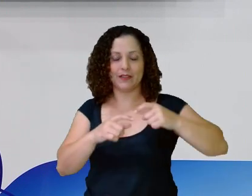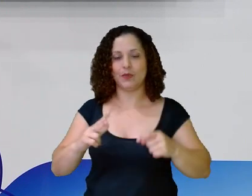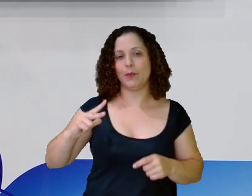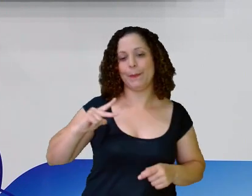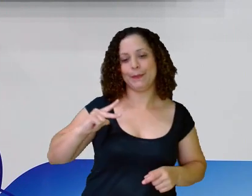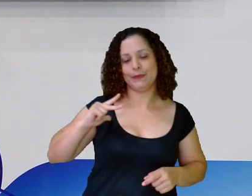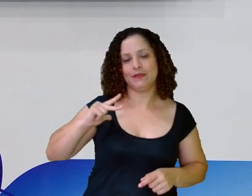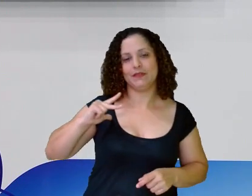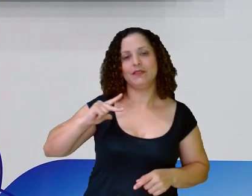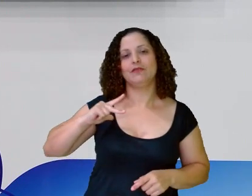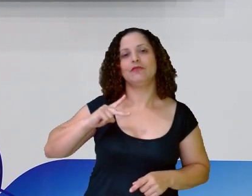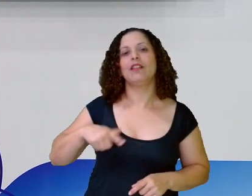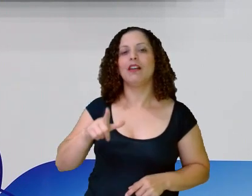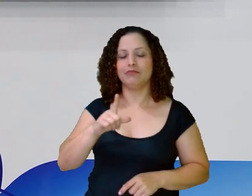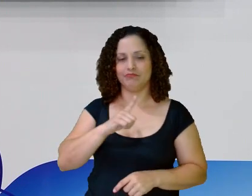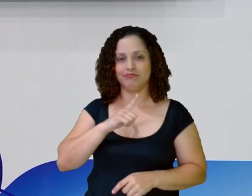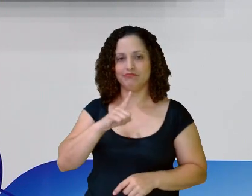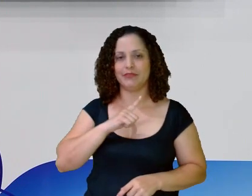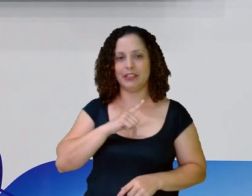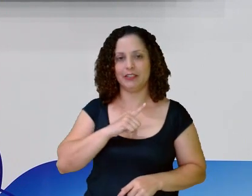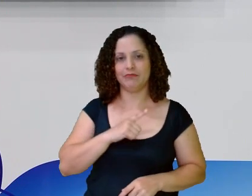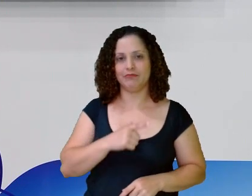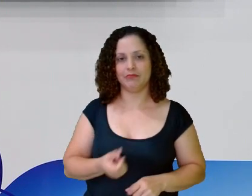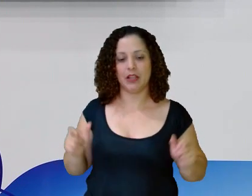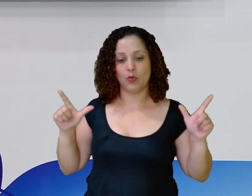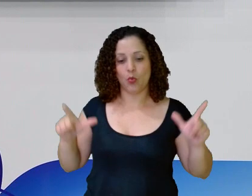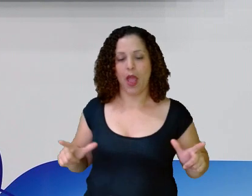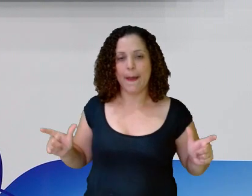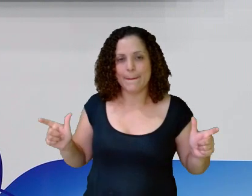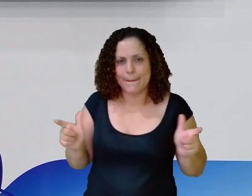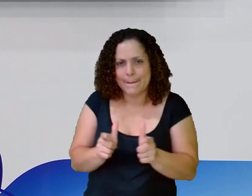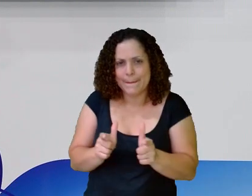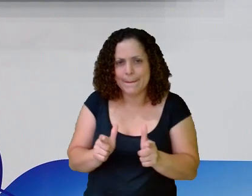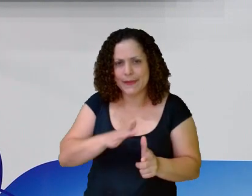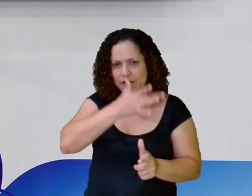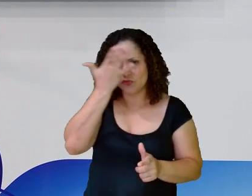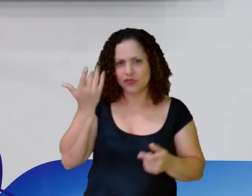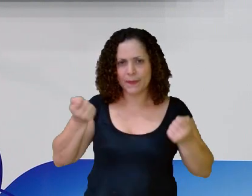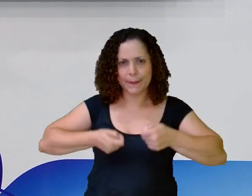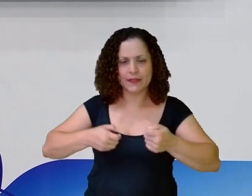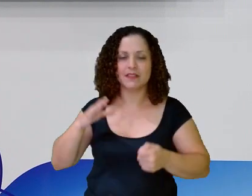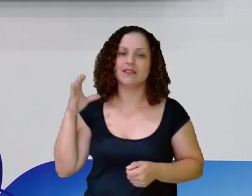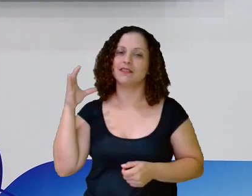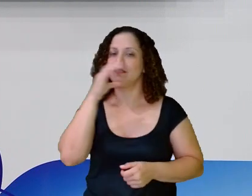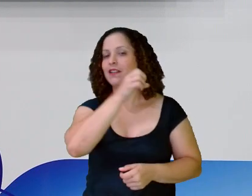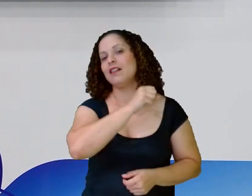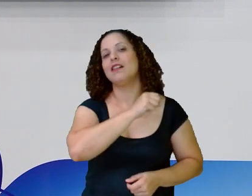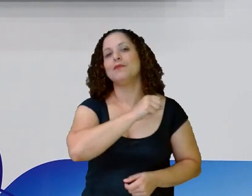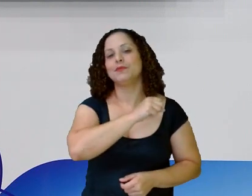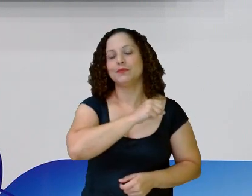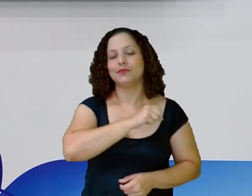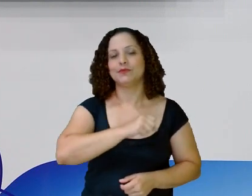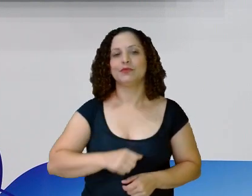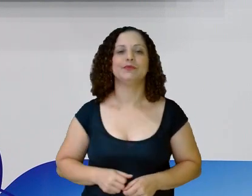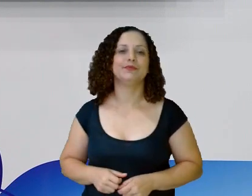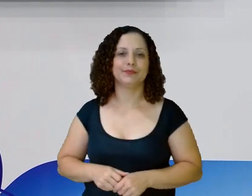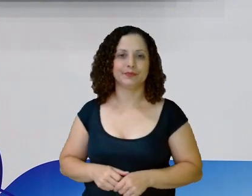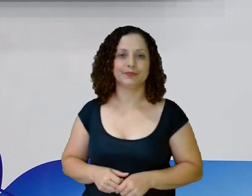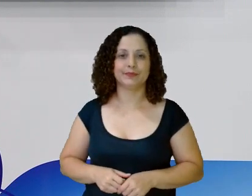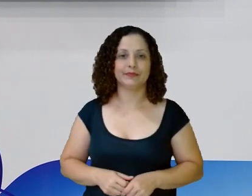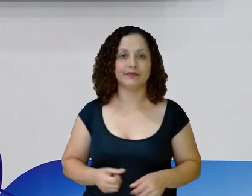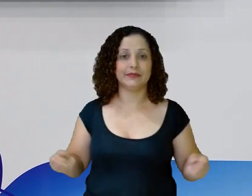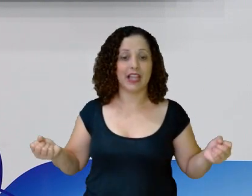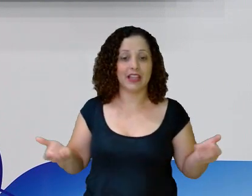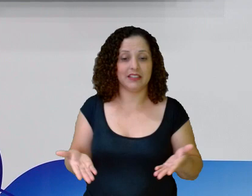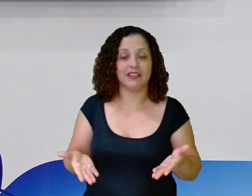pequenos consultórios, onde as pessoas precisam de uma especialidade de uma forma mais rápida do que o serviço público, e